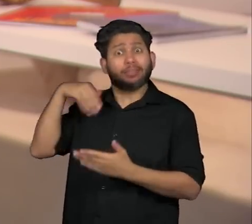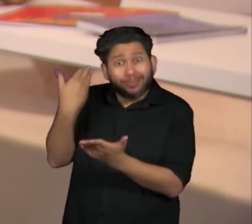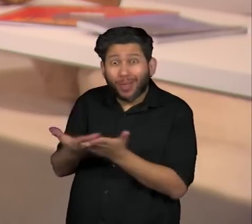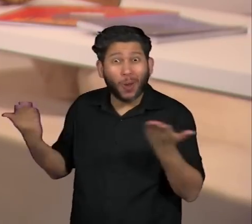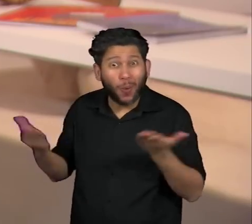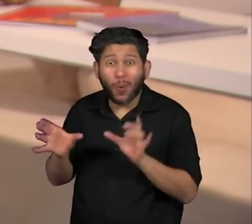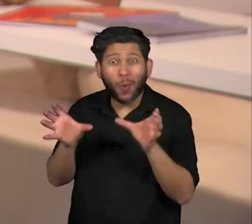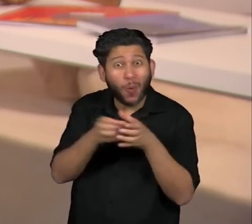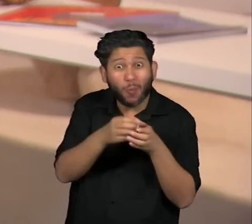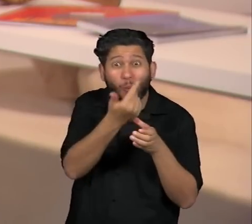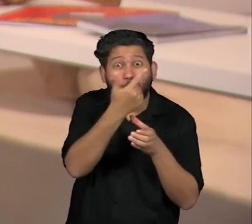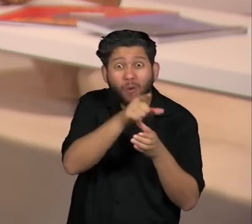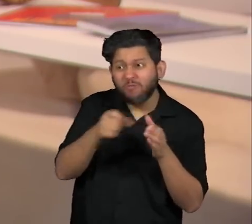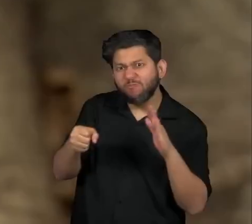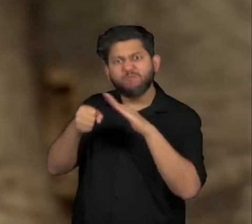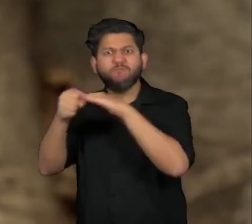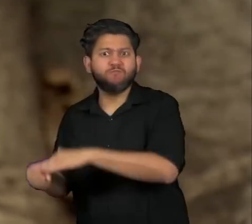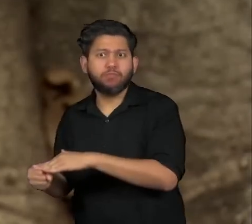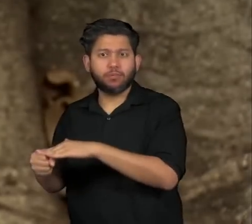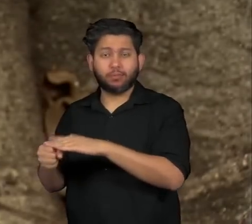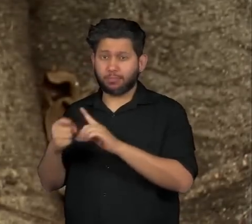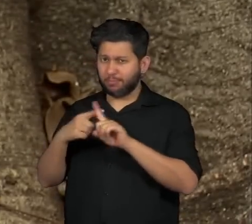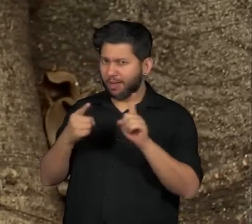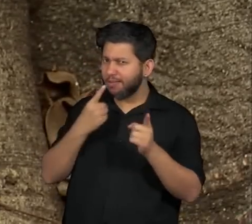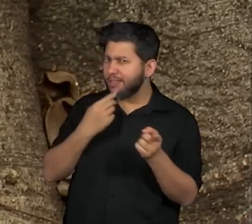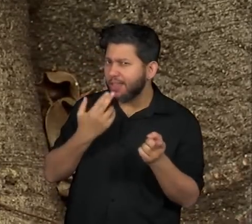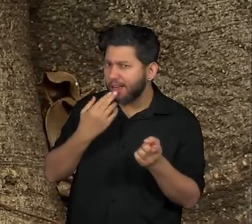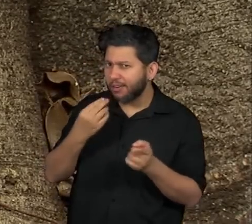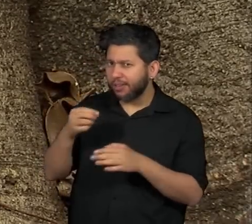até hoje, só que o nosso sangue é semente.